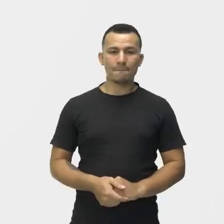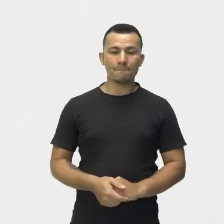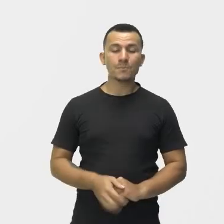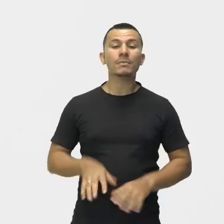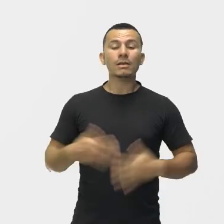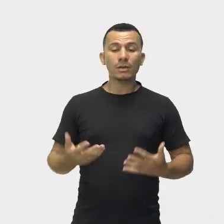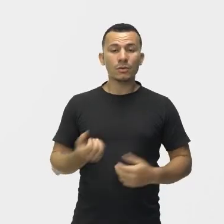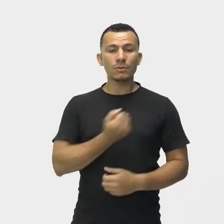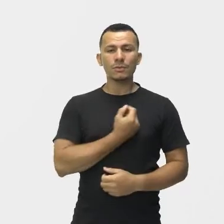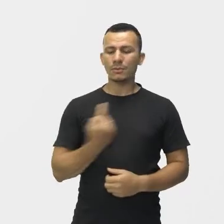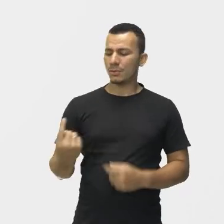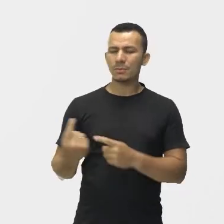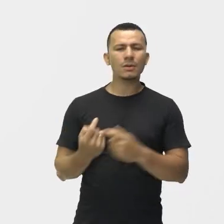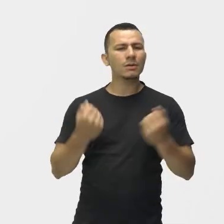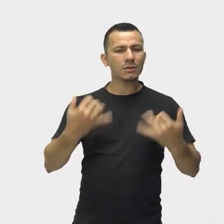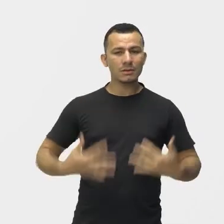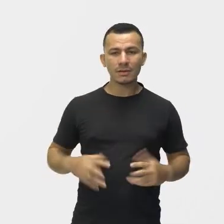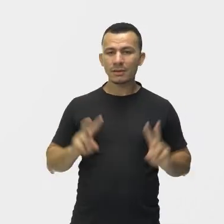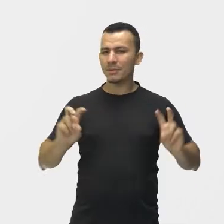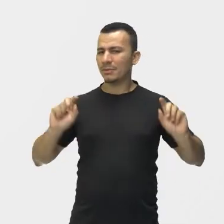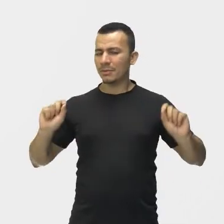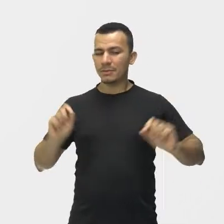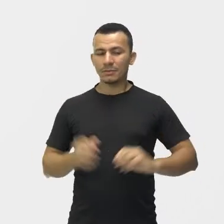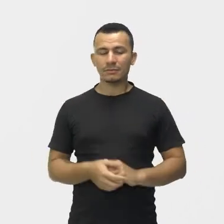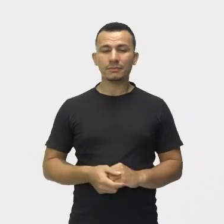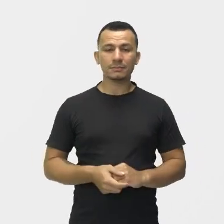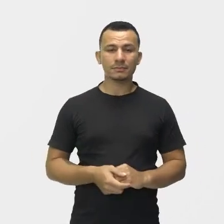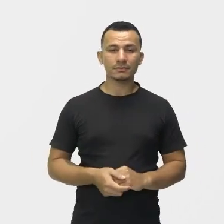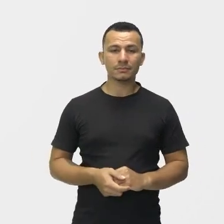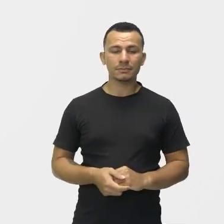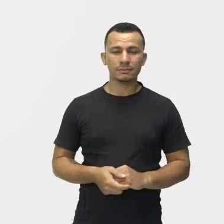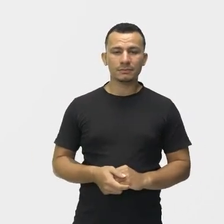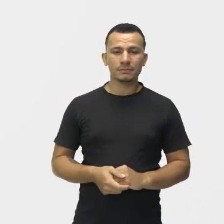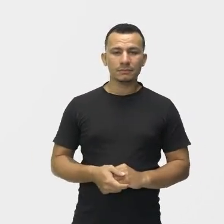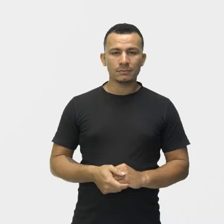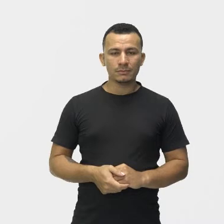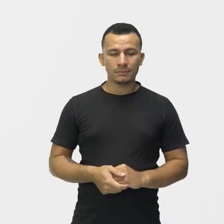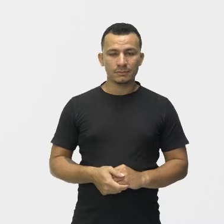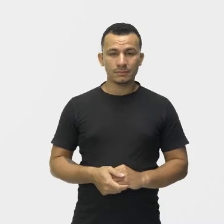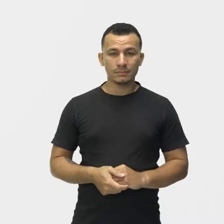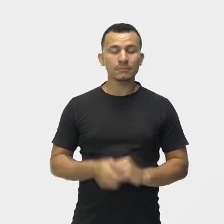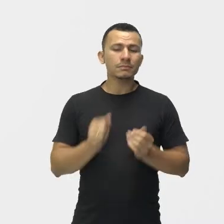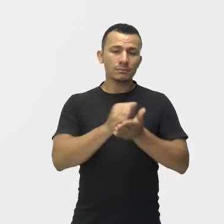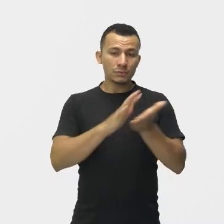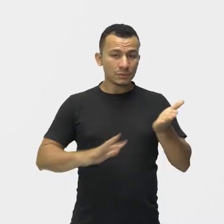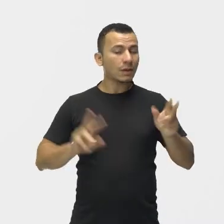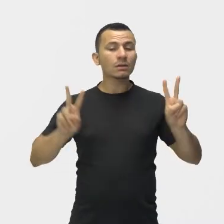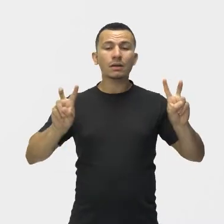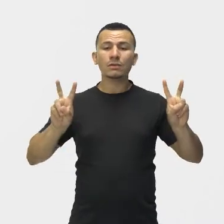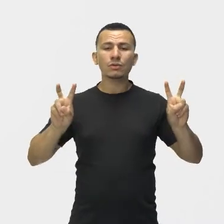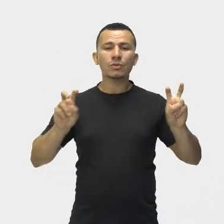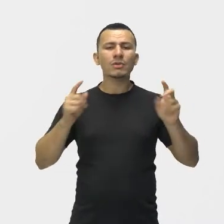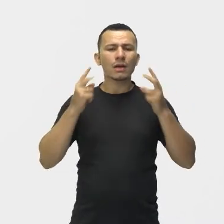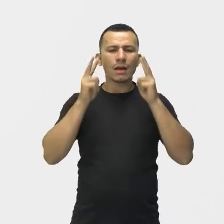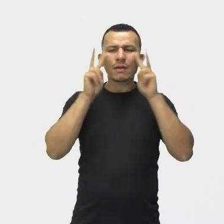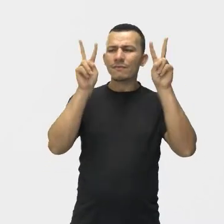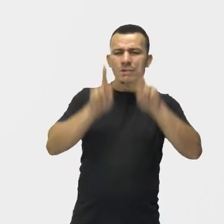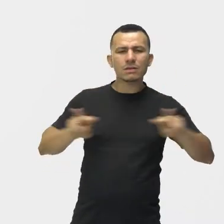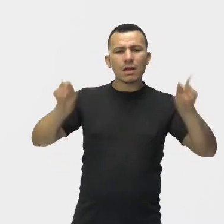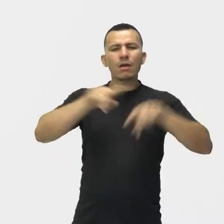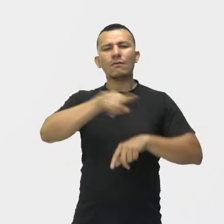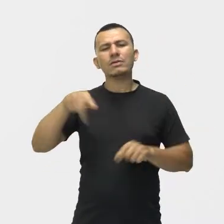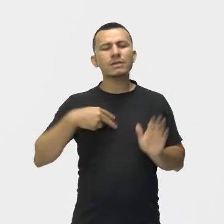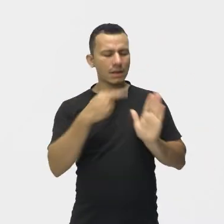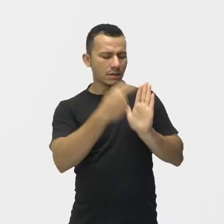Muito bem, questão 1 da nossa dinâmica local interativa, né? Nós temos aí uma atividade ali sobre a visão. Vocês vão dar uma lida